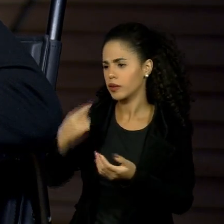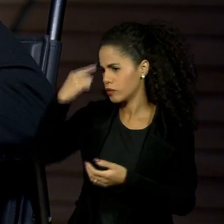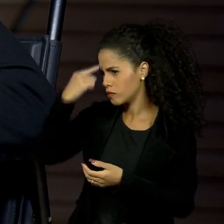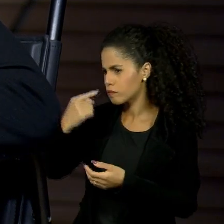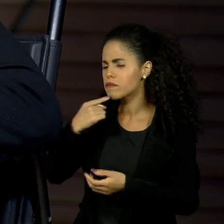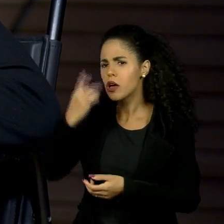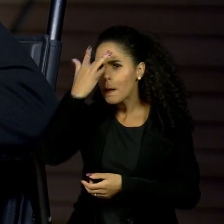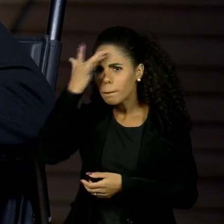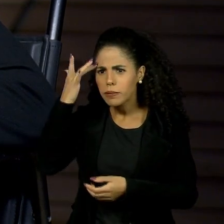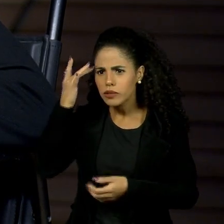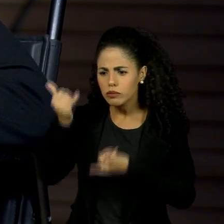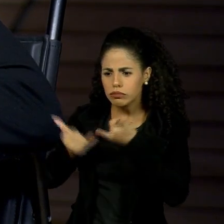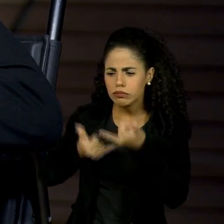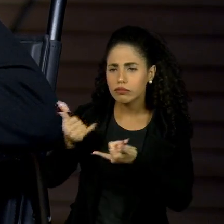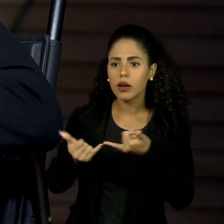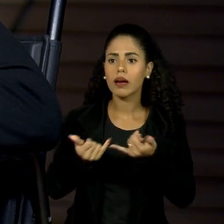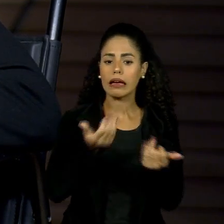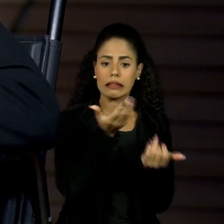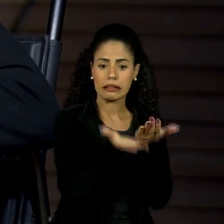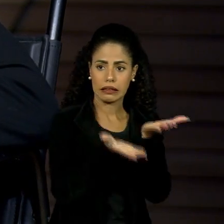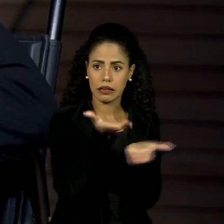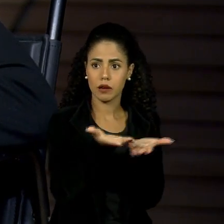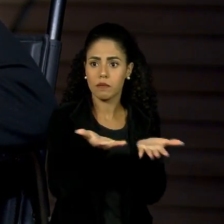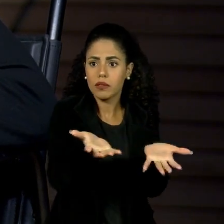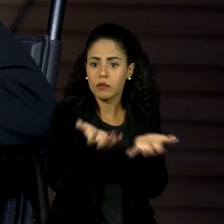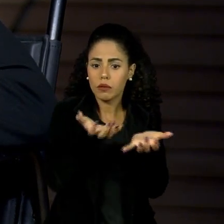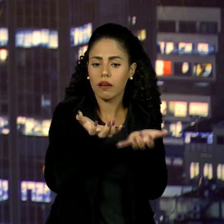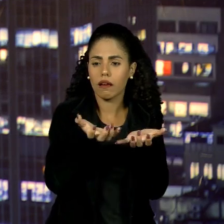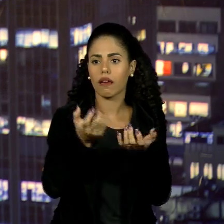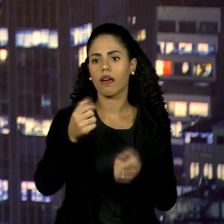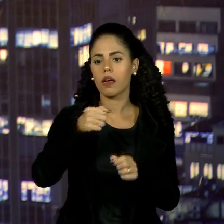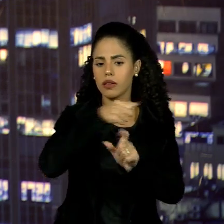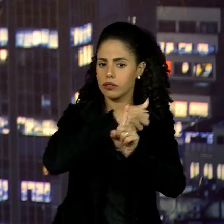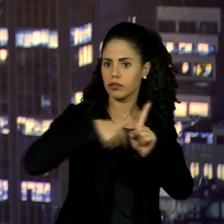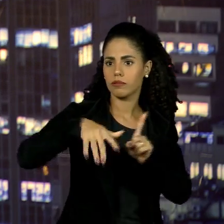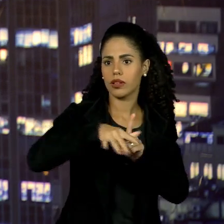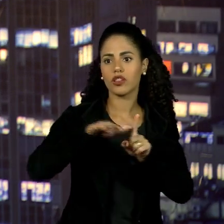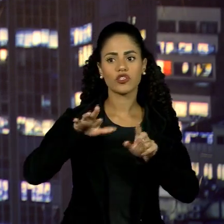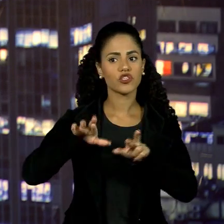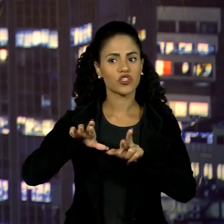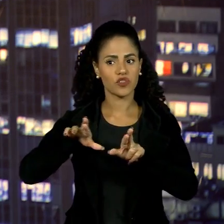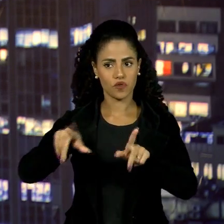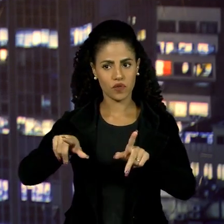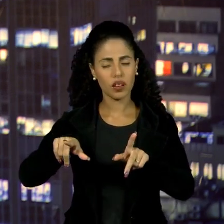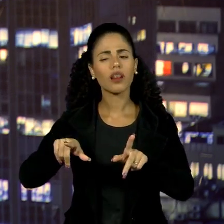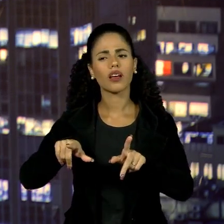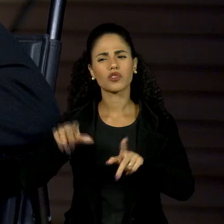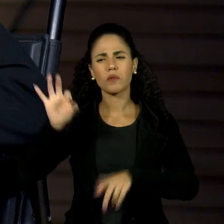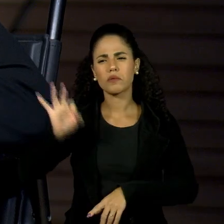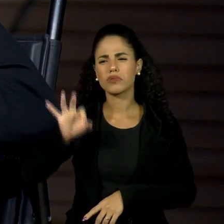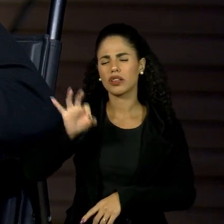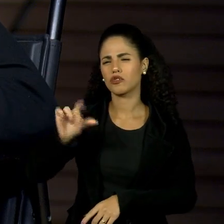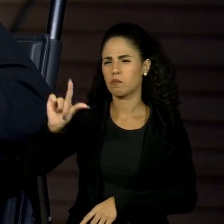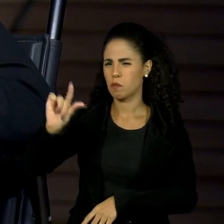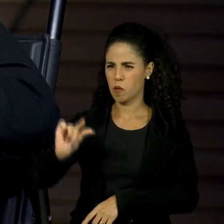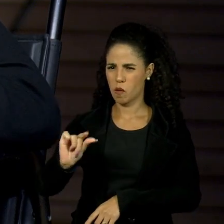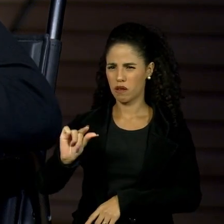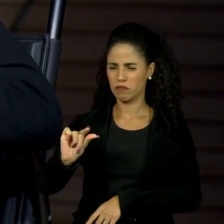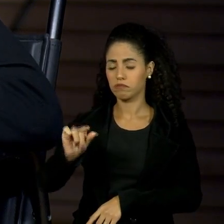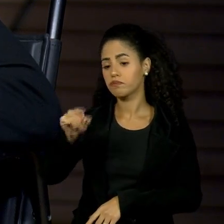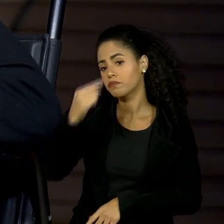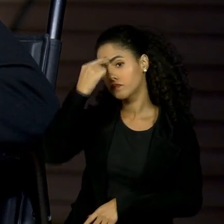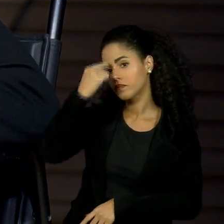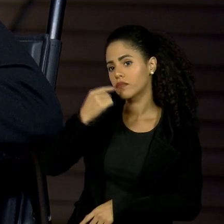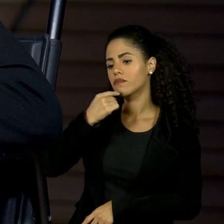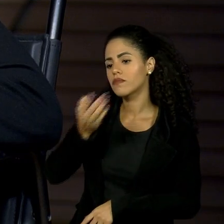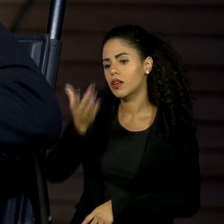jogador que procura tratamento, que não é igual ao perfil do jogador que está na sociedade, porque isso é uma pequena fração deles, O perfil do